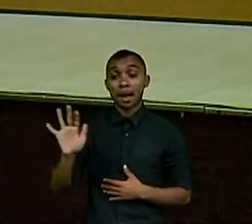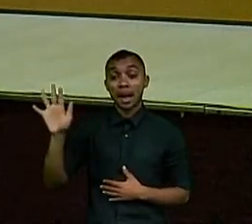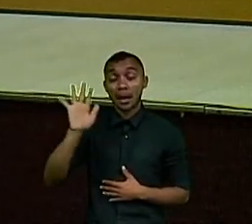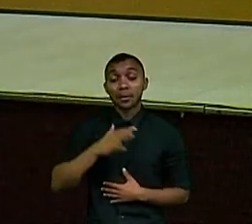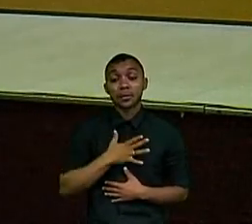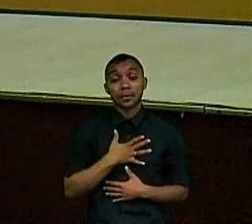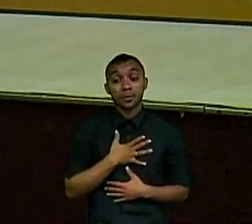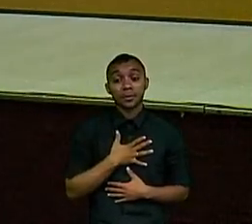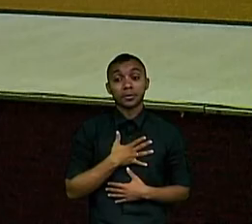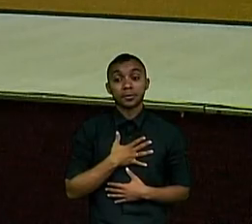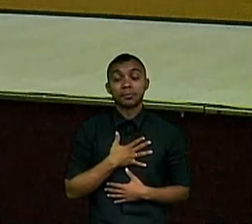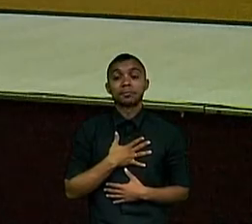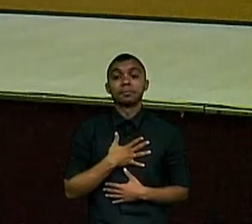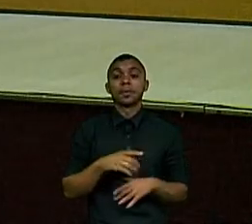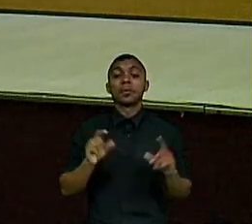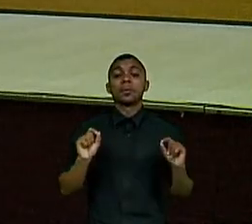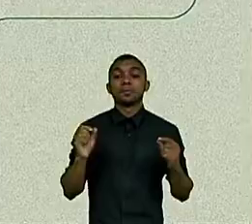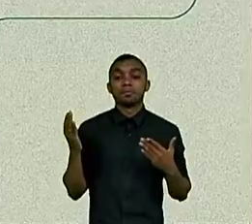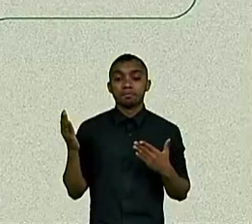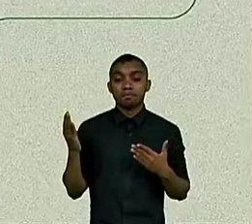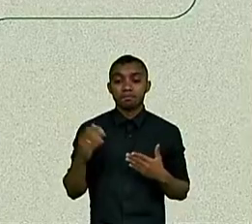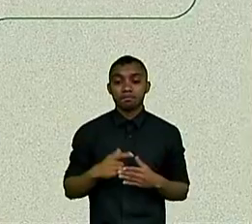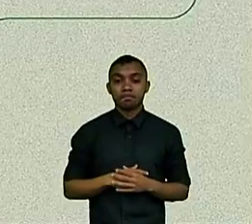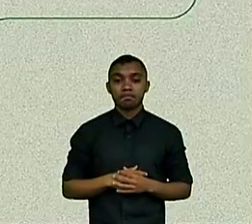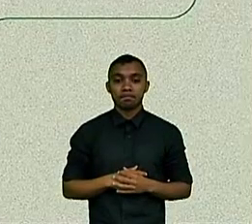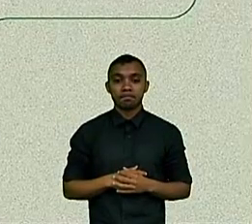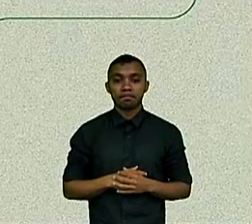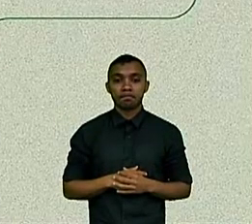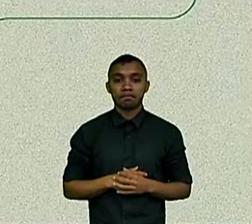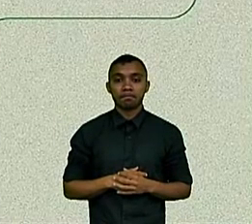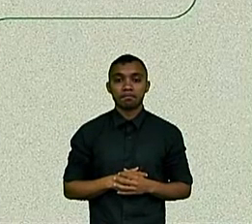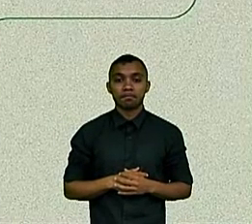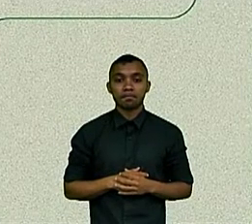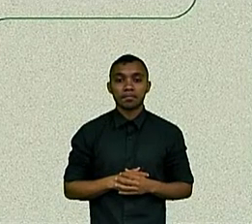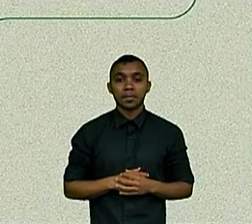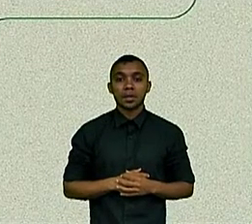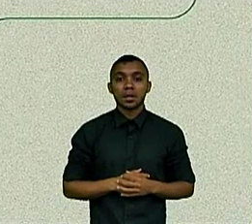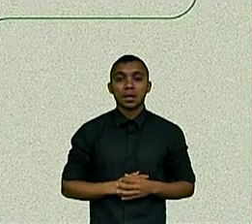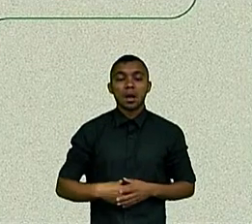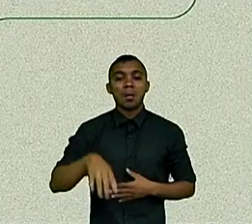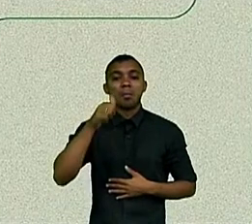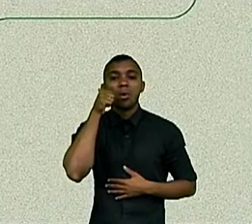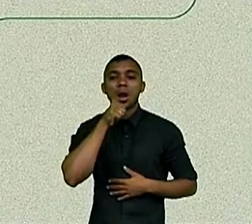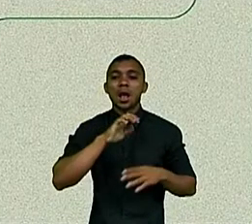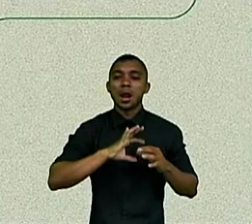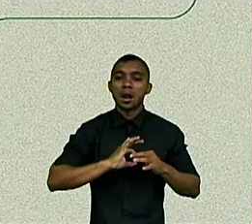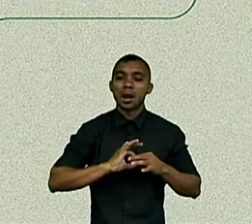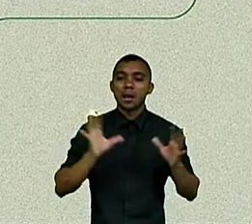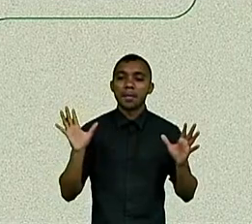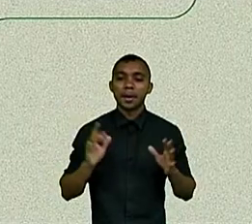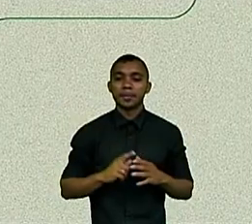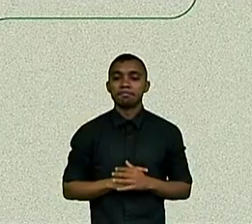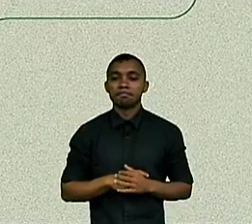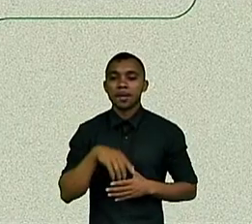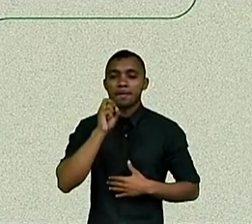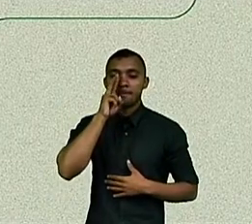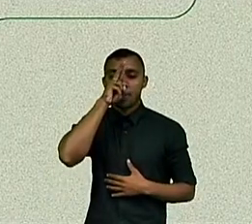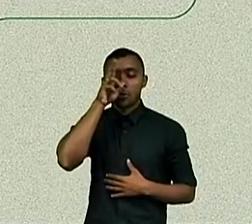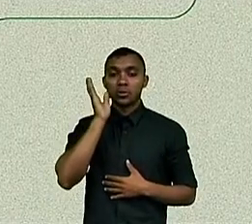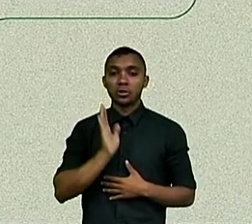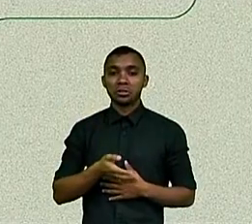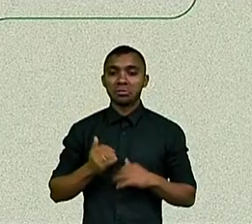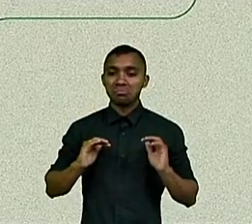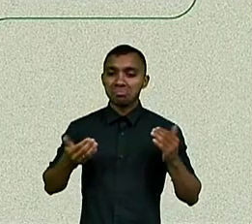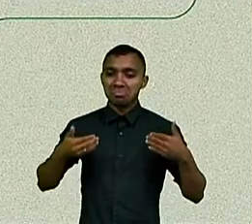da Revolução Francesa em 1830 mas é atribuída né a liberdade como mulher né ousada com seis amostra